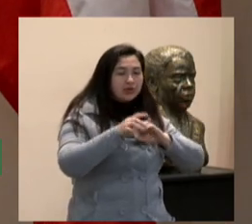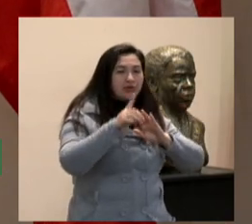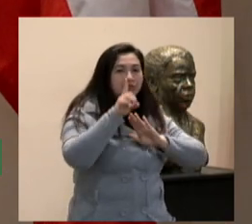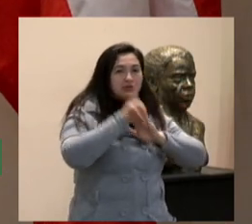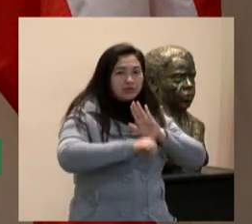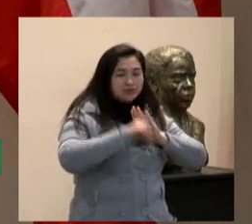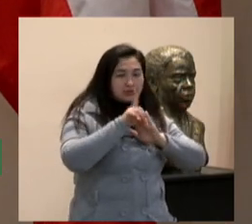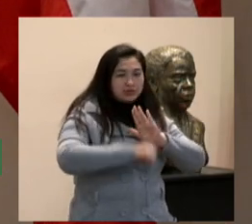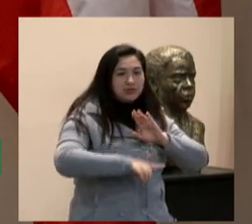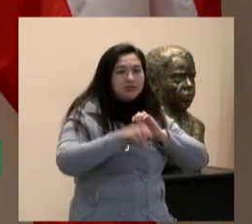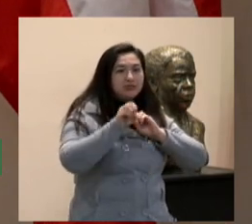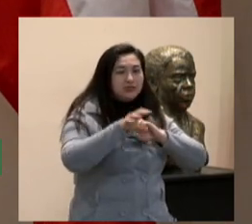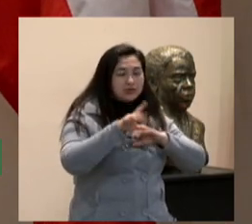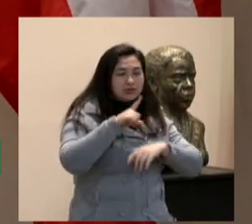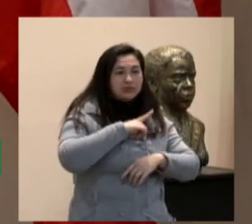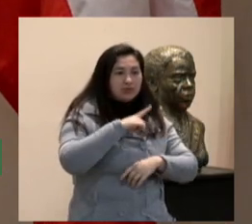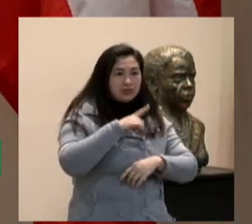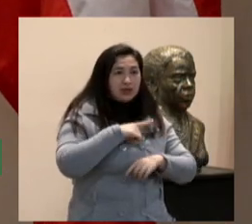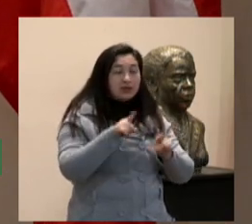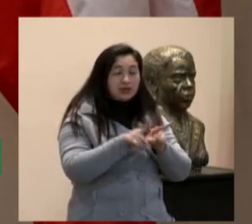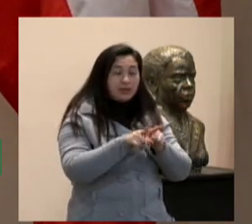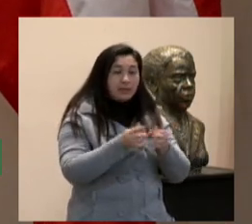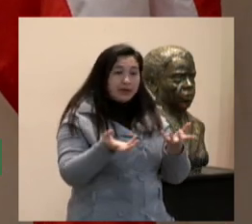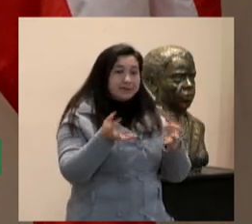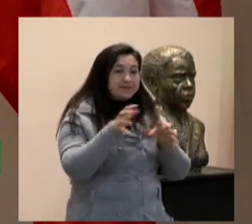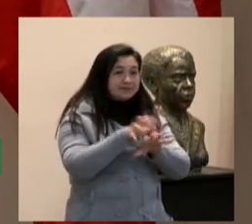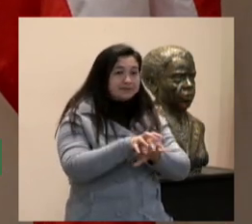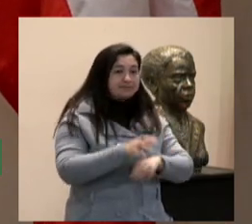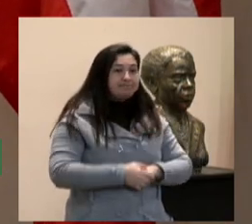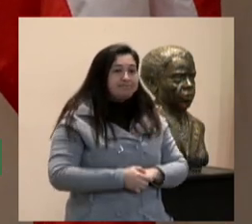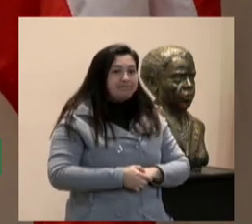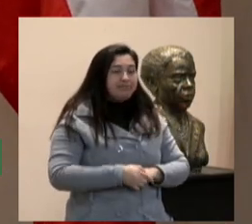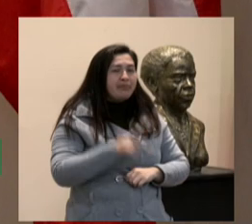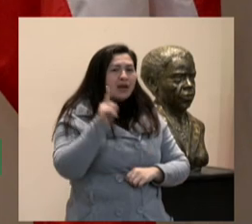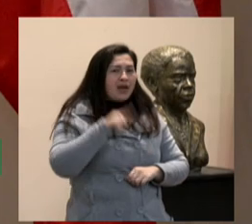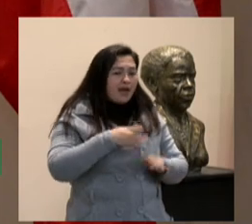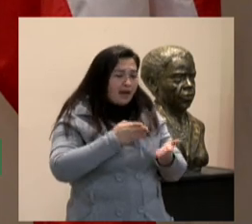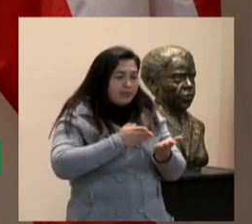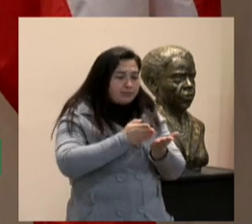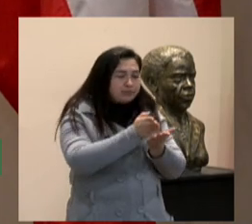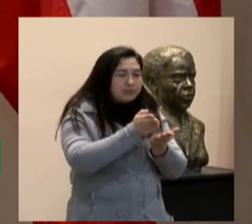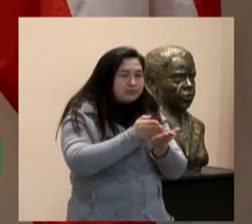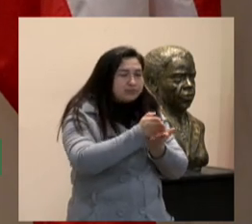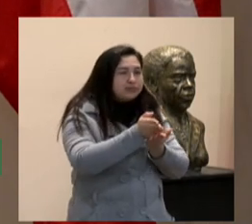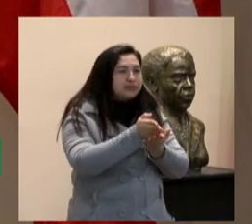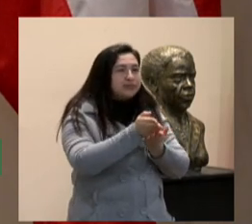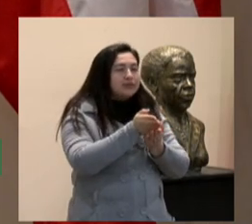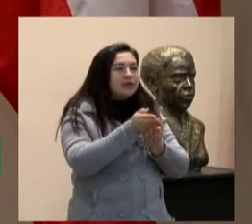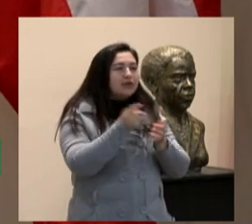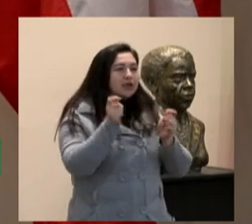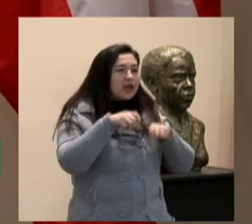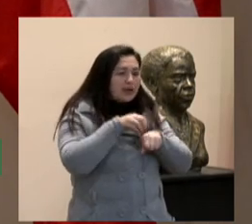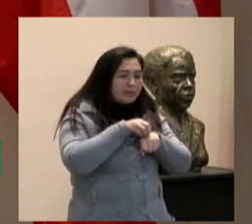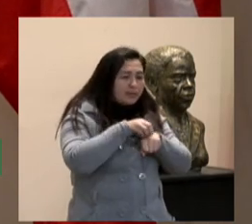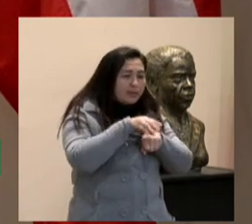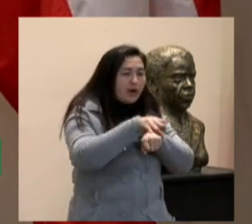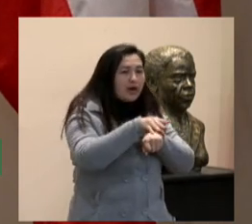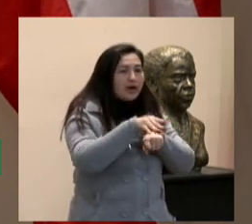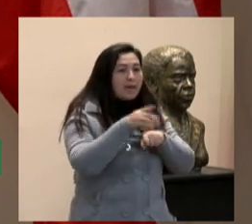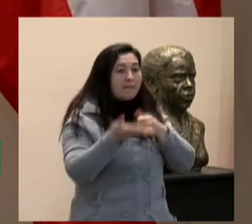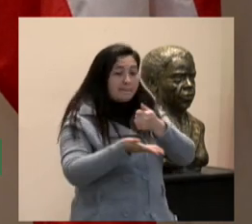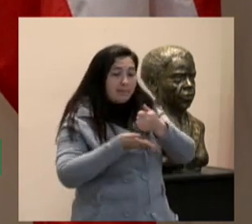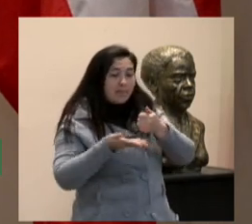direito à educação e da educação inclusiva ser um eixo orientador da própria proposição do